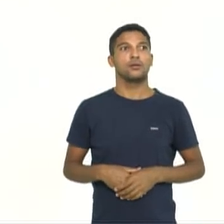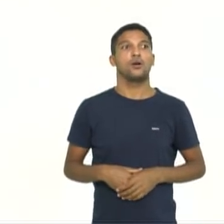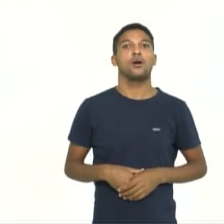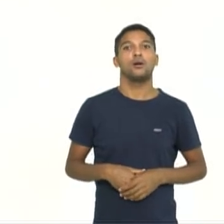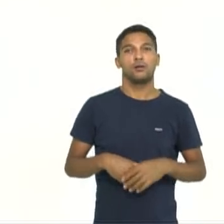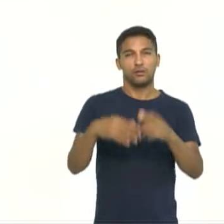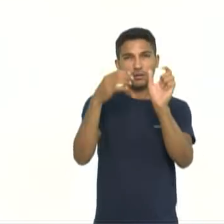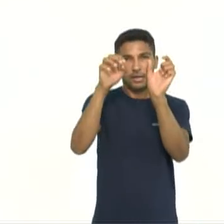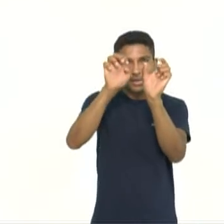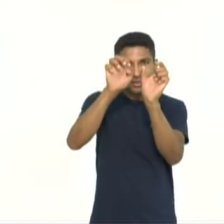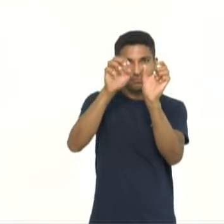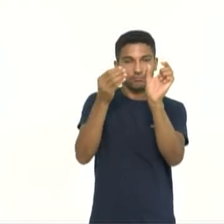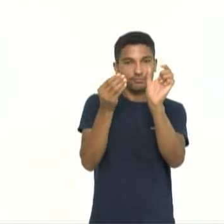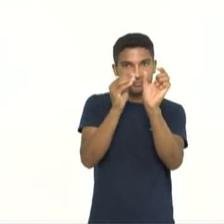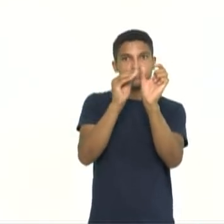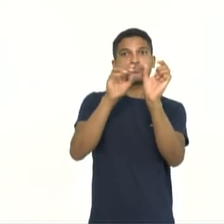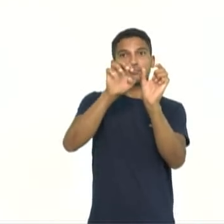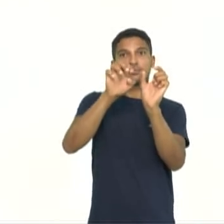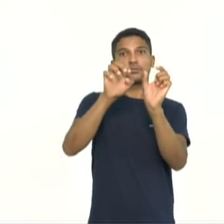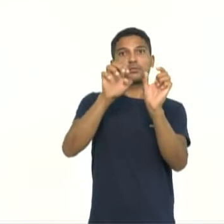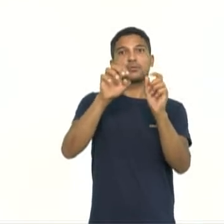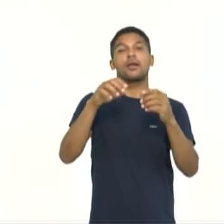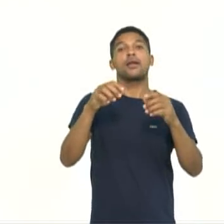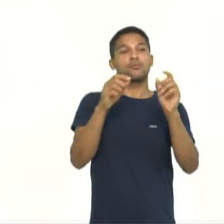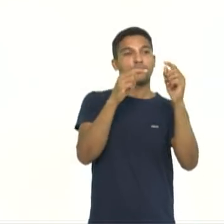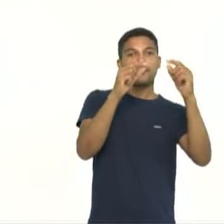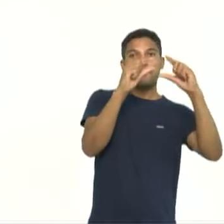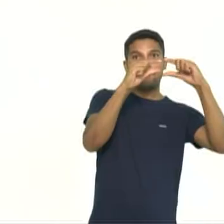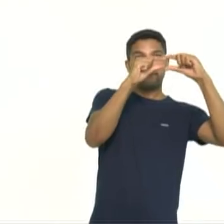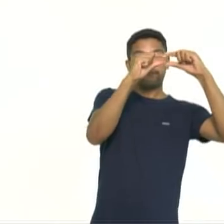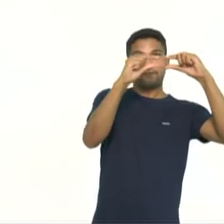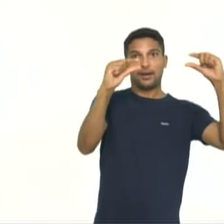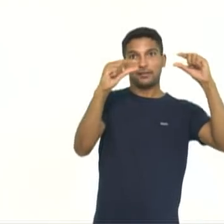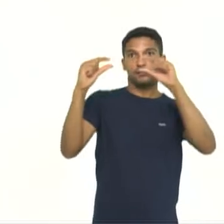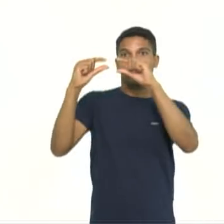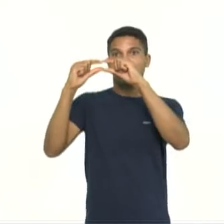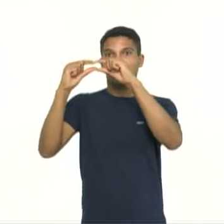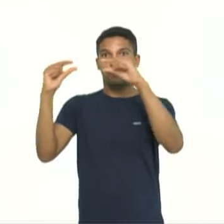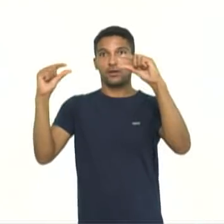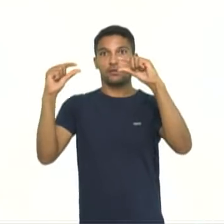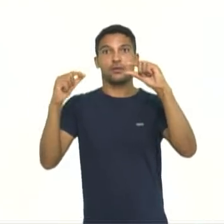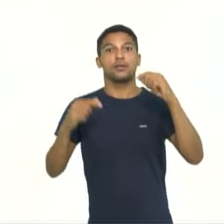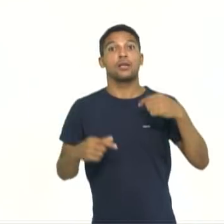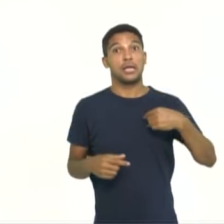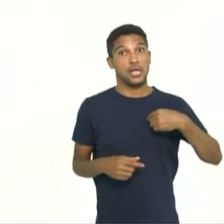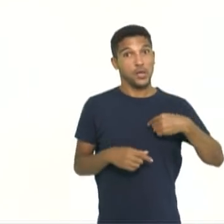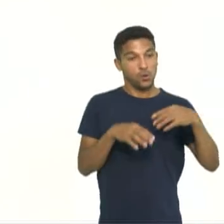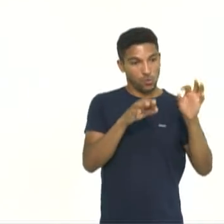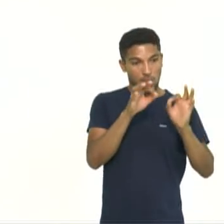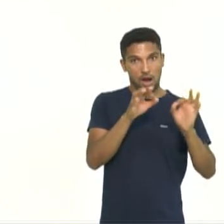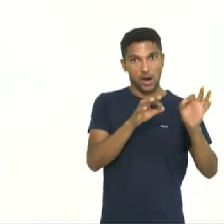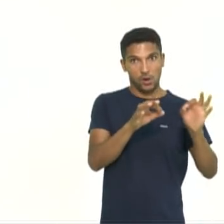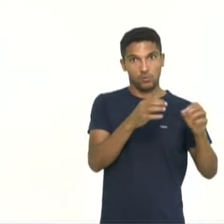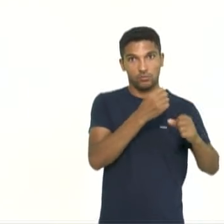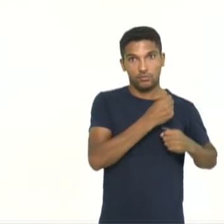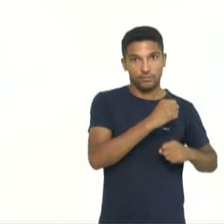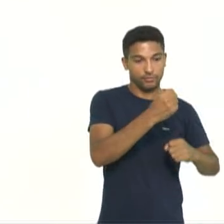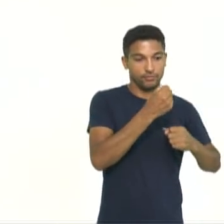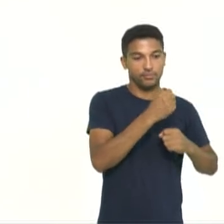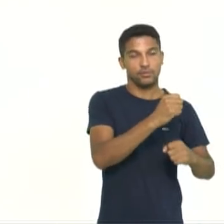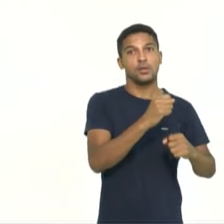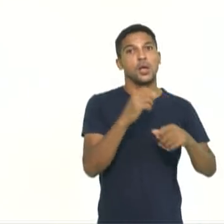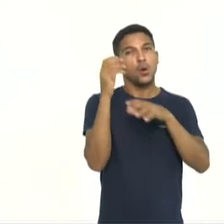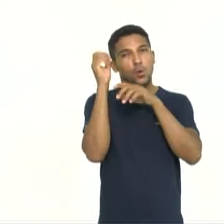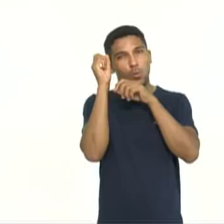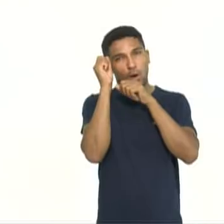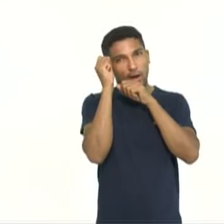móveis. Tem o e somando as orações, né, arrumar e tirar. No segundo modelo, minha mãe prepara o almoço